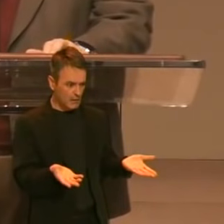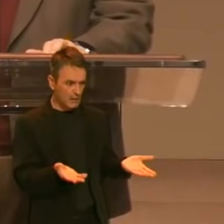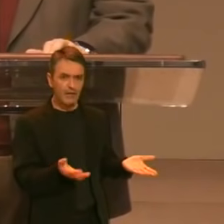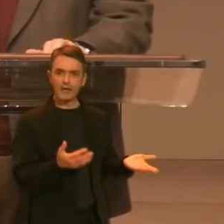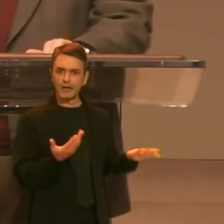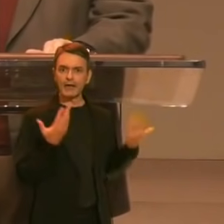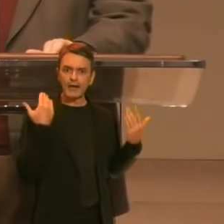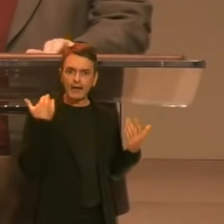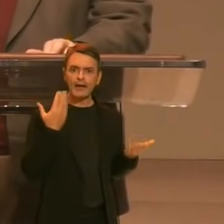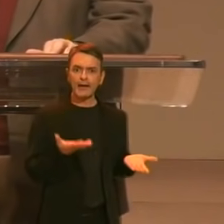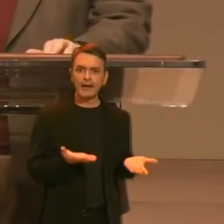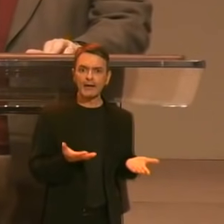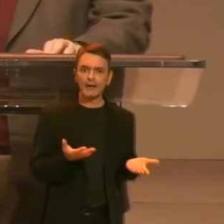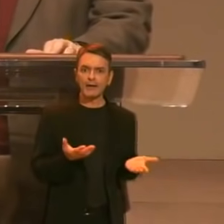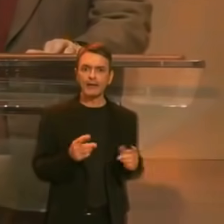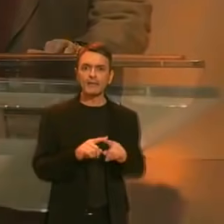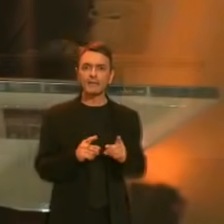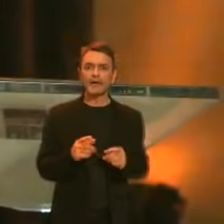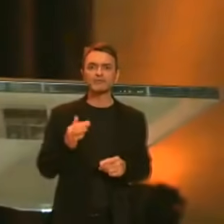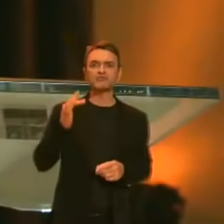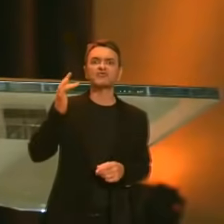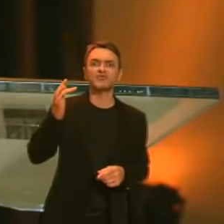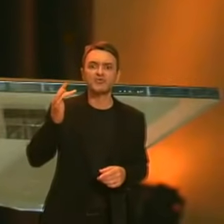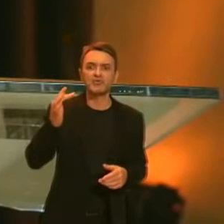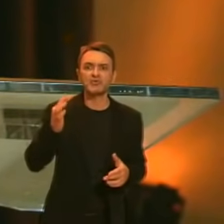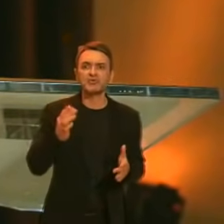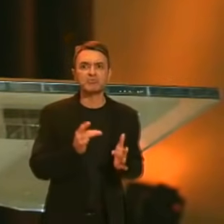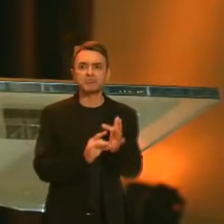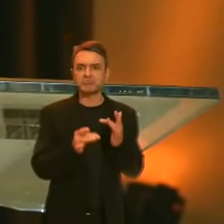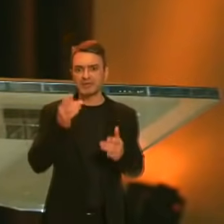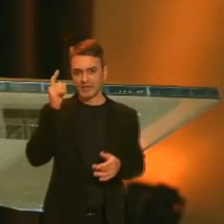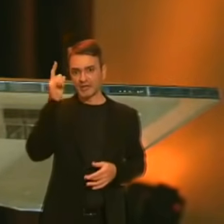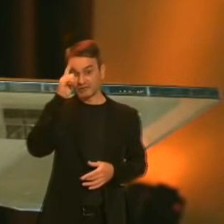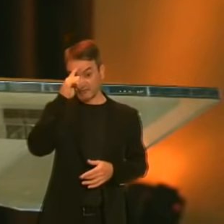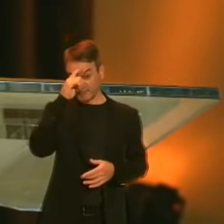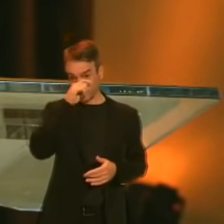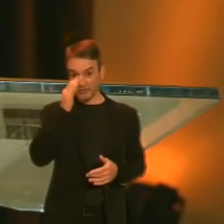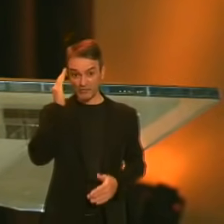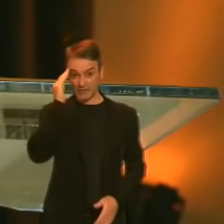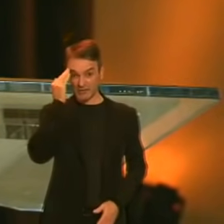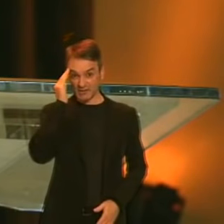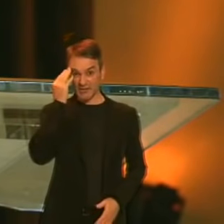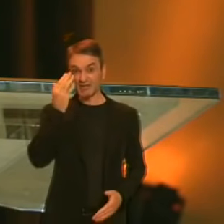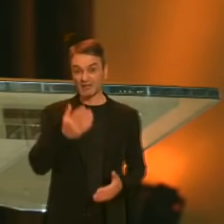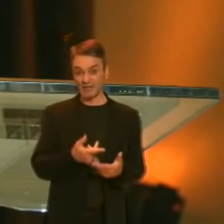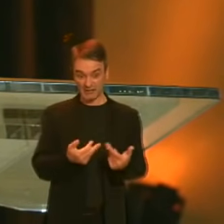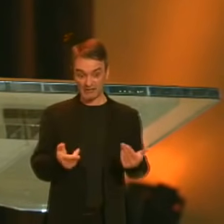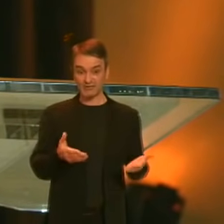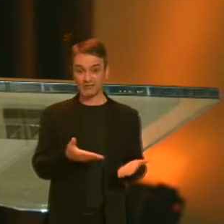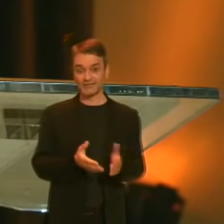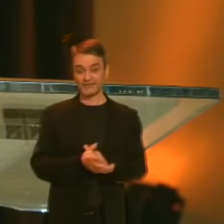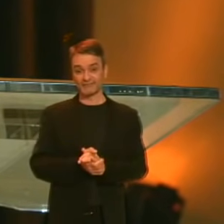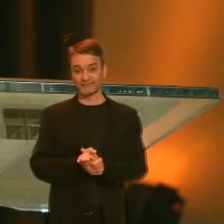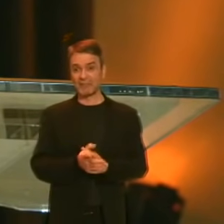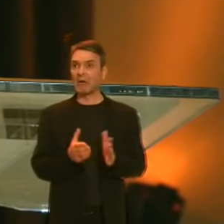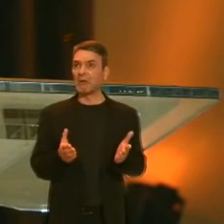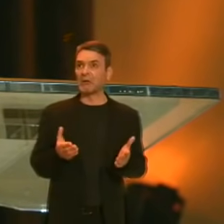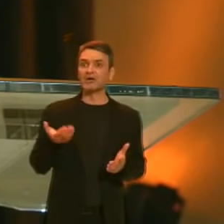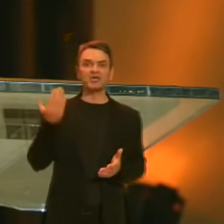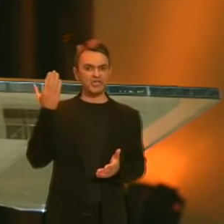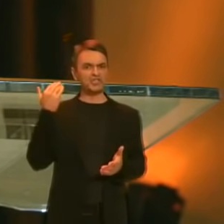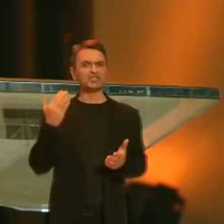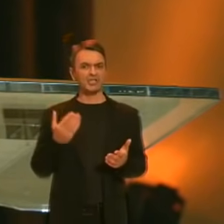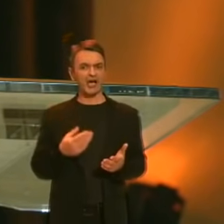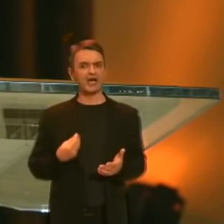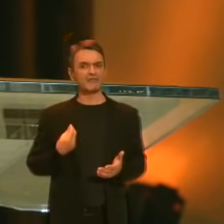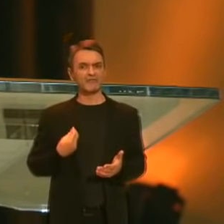e entretanto virá. Tem coisa difícil de entender aqui, né? Já existia, não sabíamos